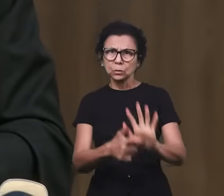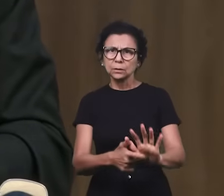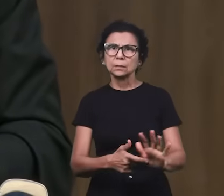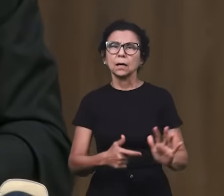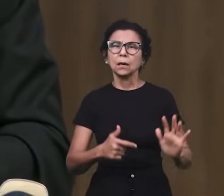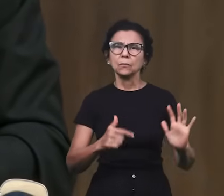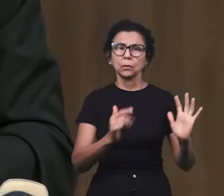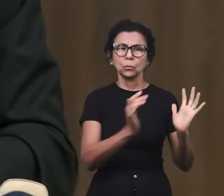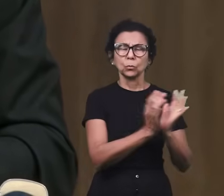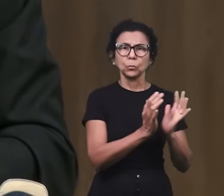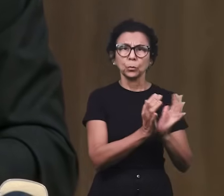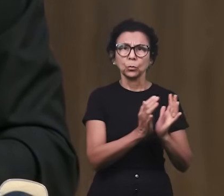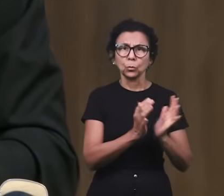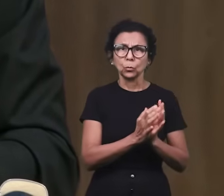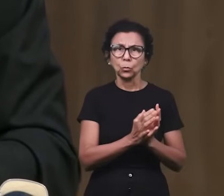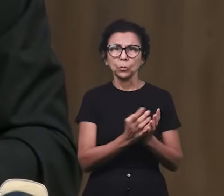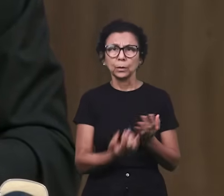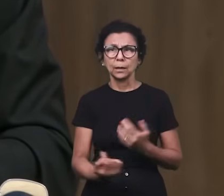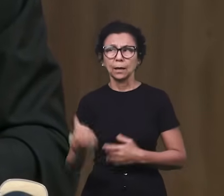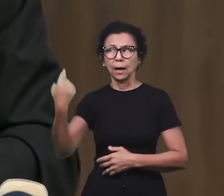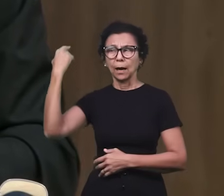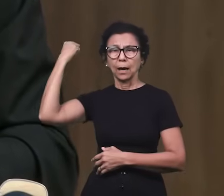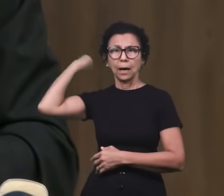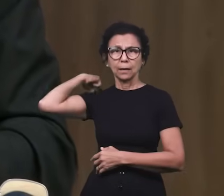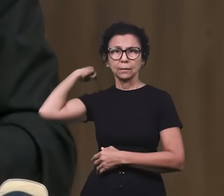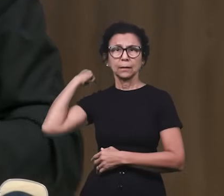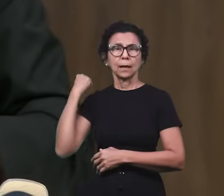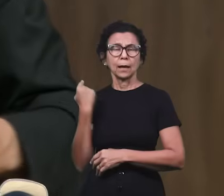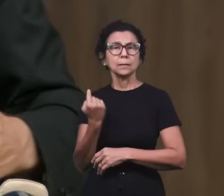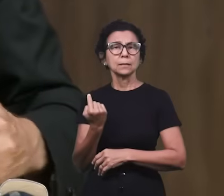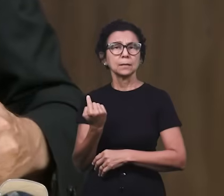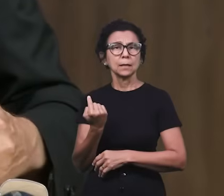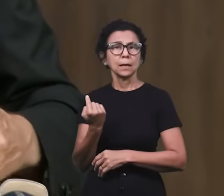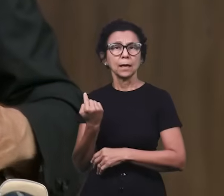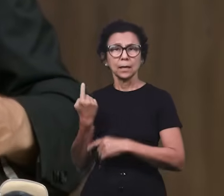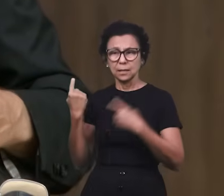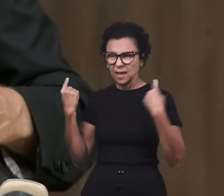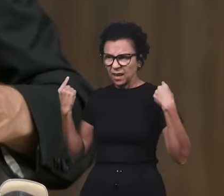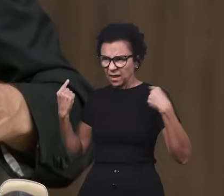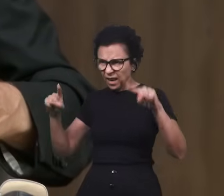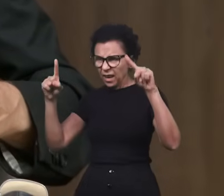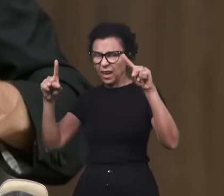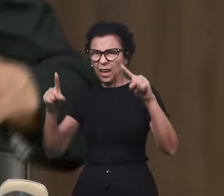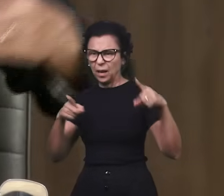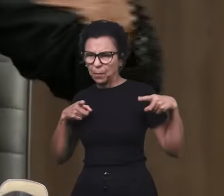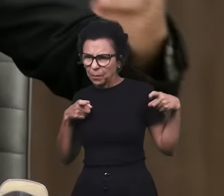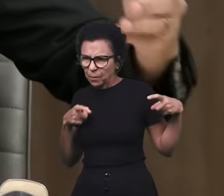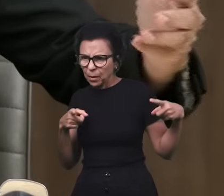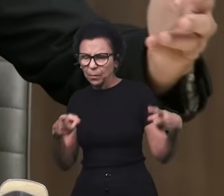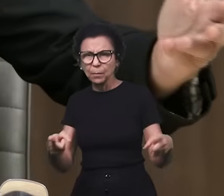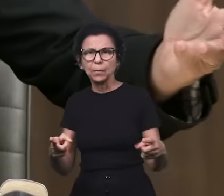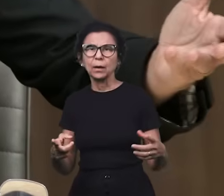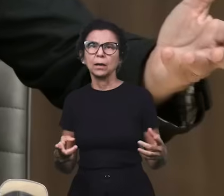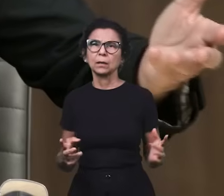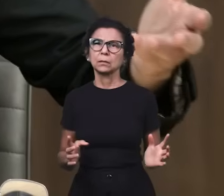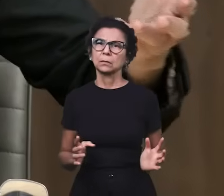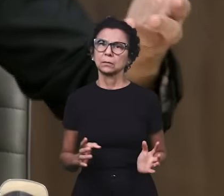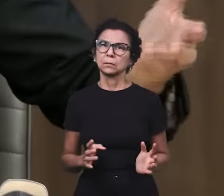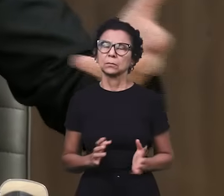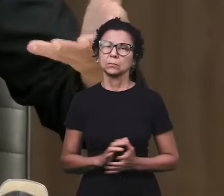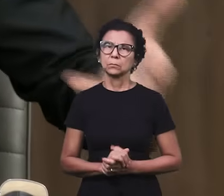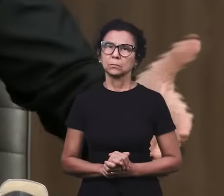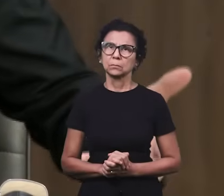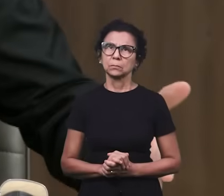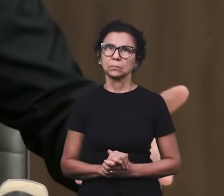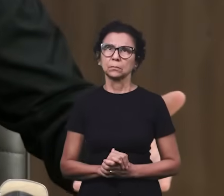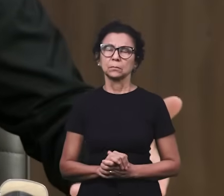Amaleque atacando Israel por trás. Sim. Por trás. Então, não ia vir, porque obviamente a